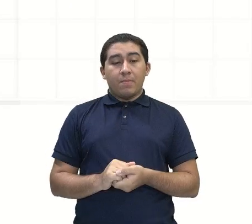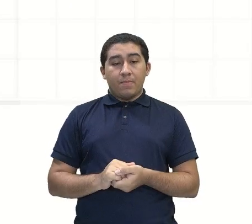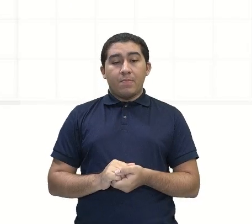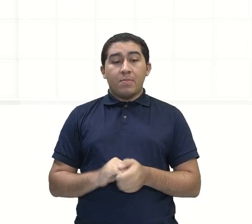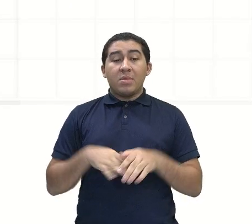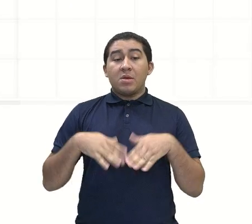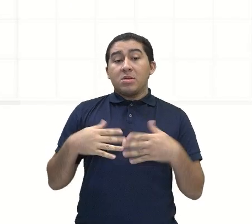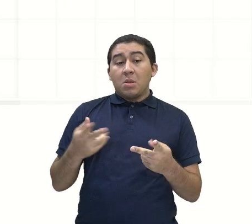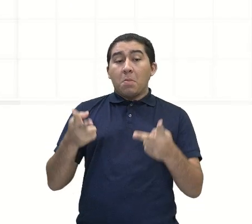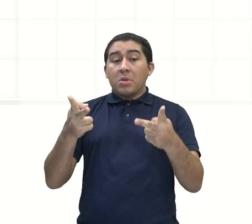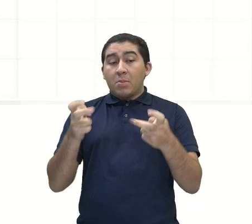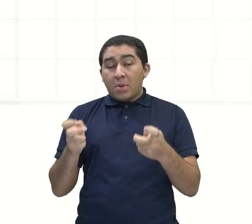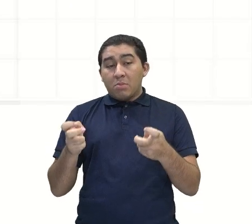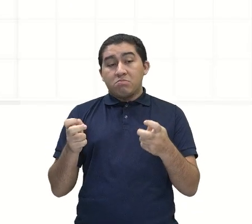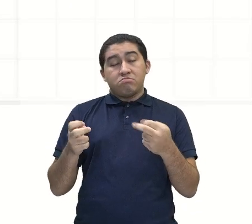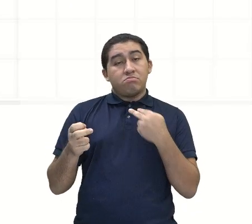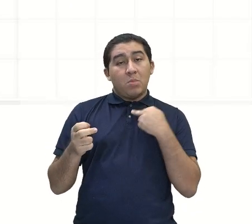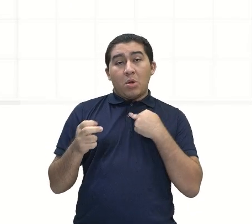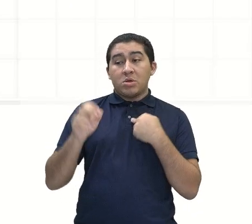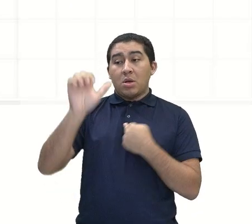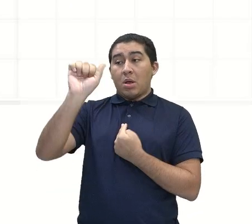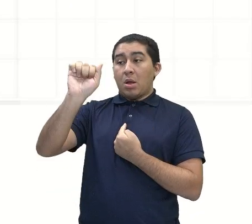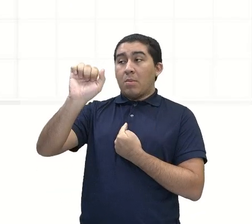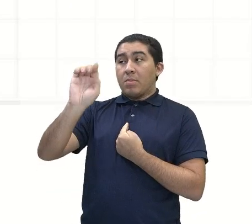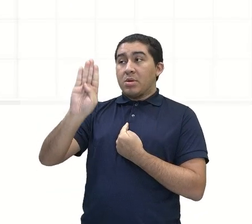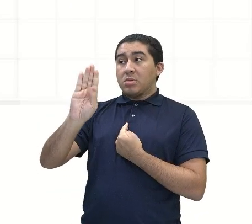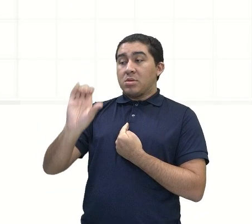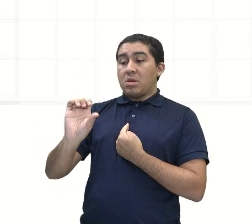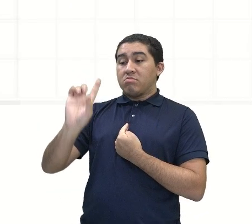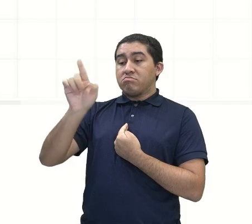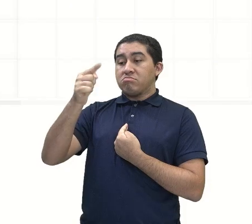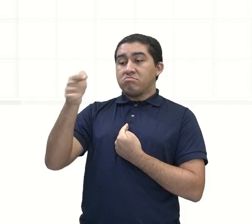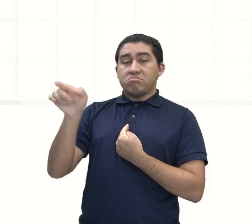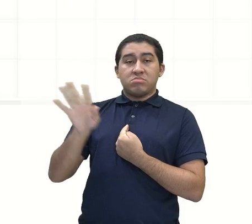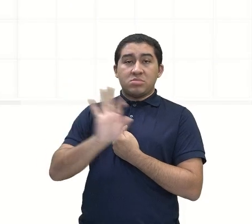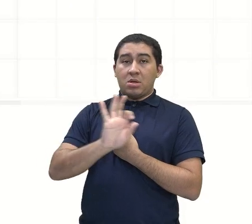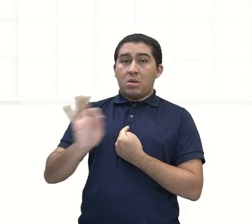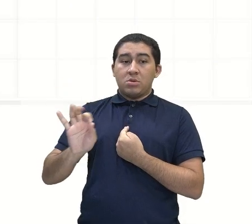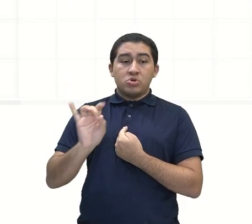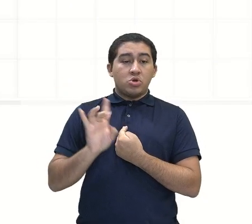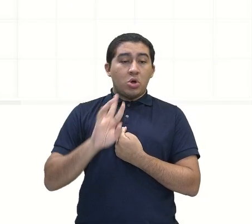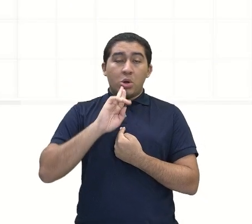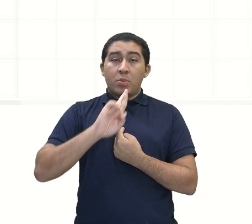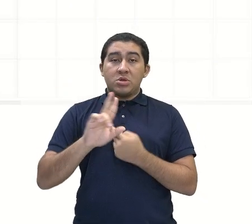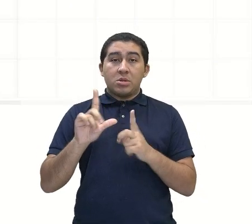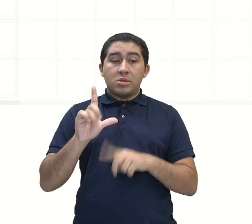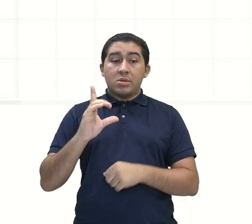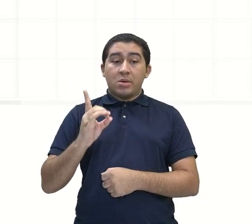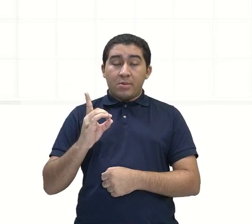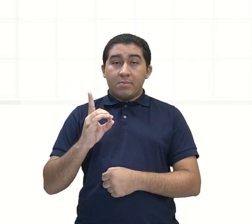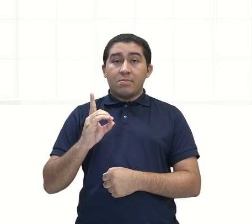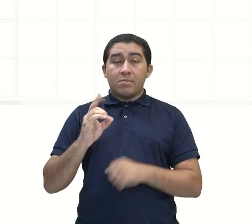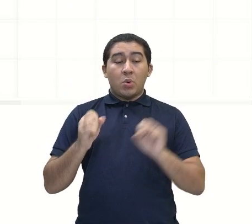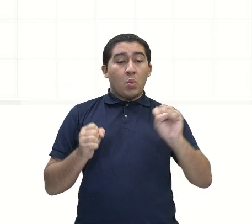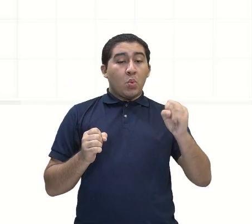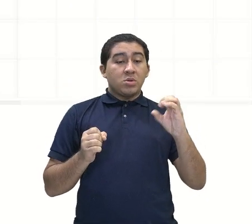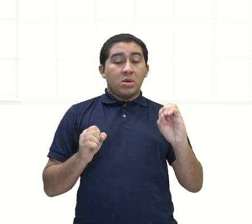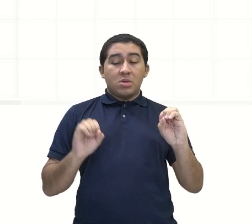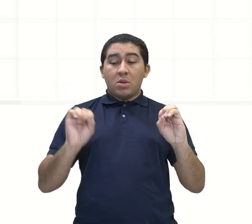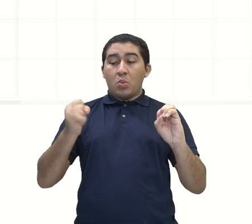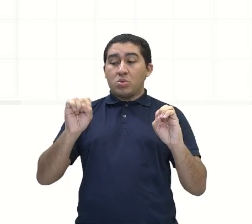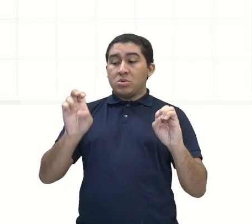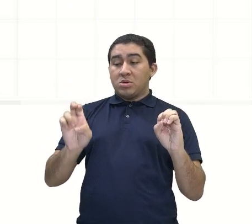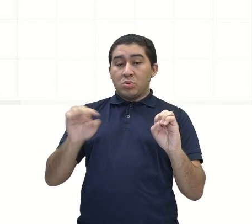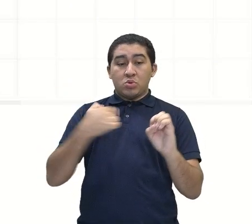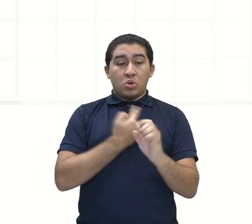viu aqui que não pode ser nem letra A, nem letra B e nem letra C. Só pode ser a letra D, né? Porque o 80 que